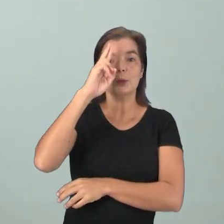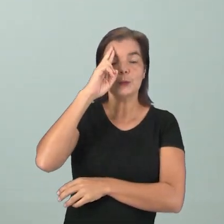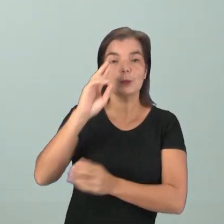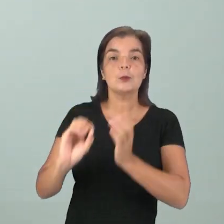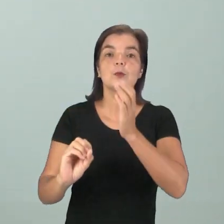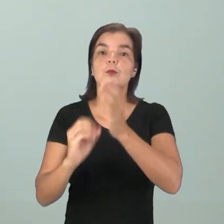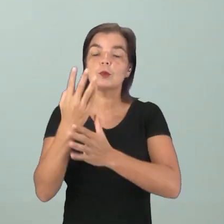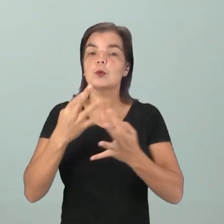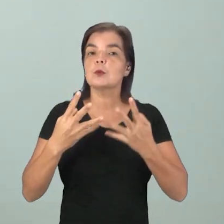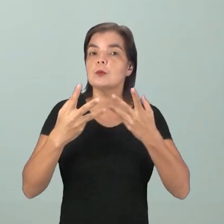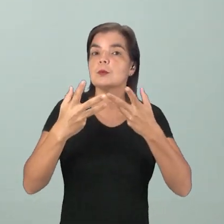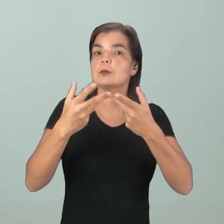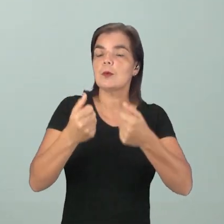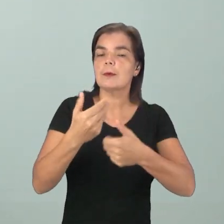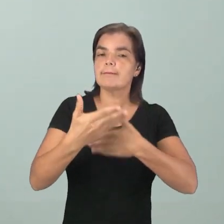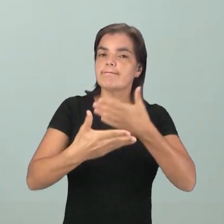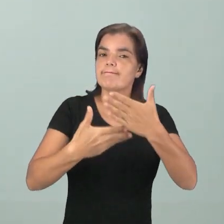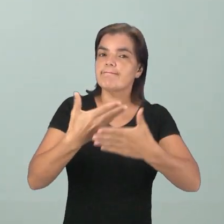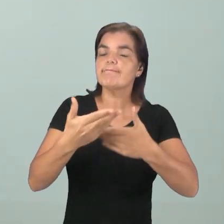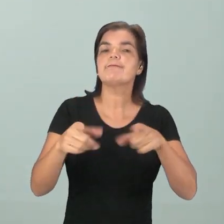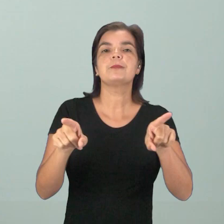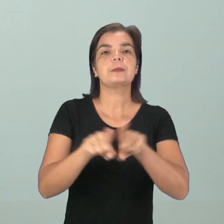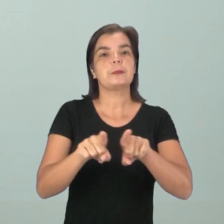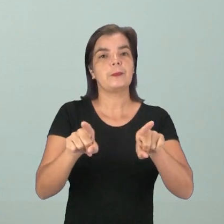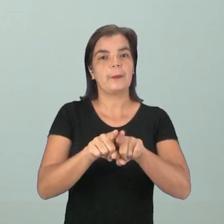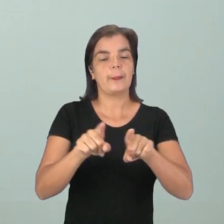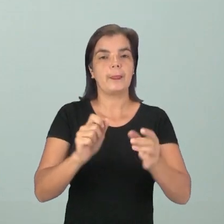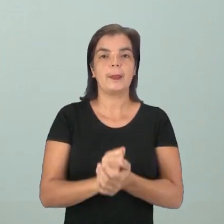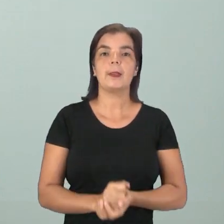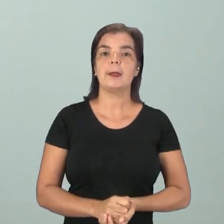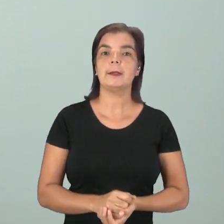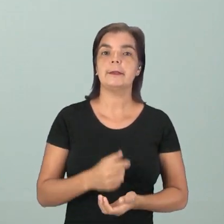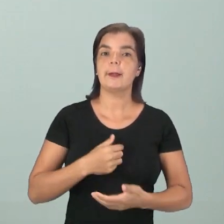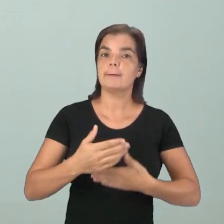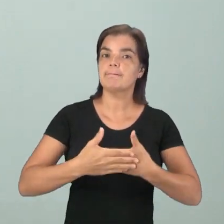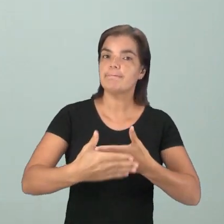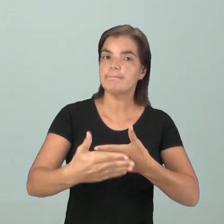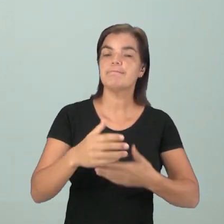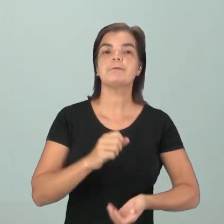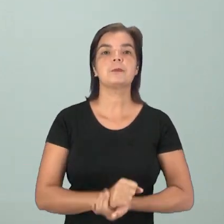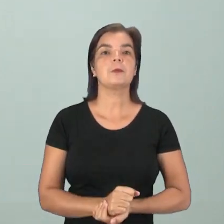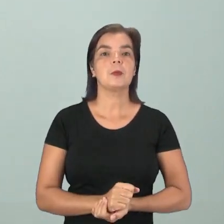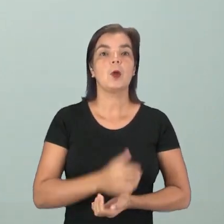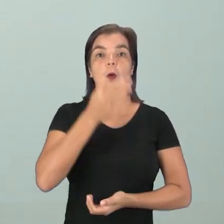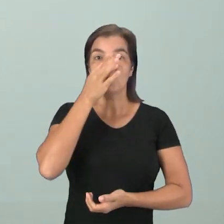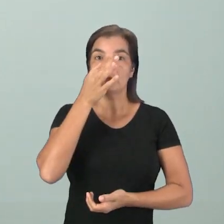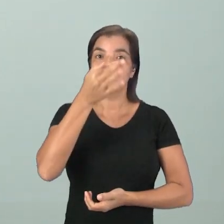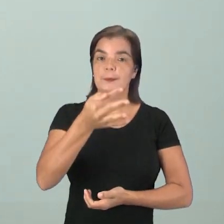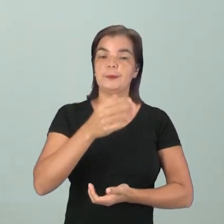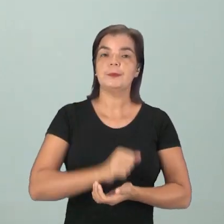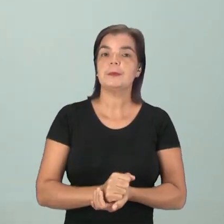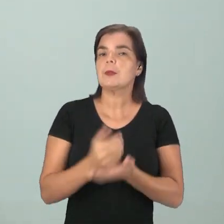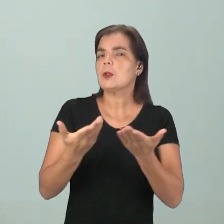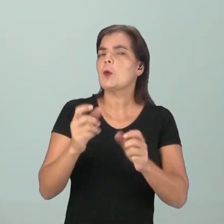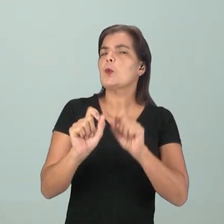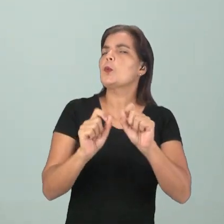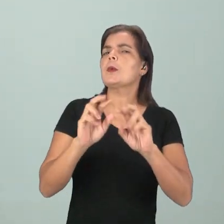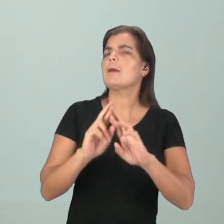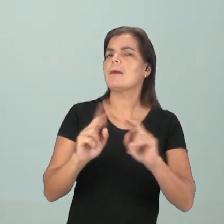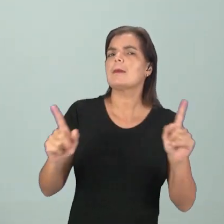origem e de todos os processos que vão poder ser seguidos, certo? Futuramente. Então, o